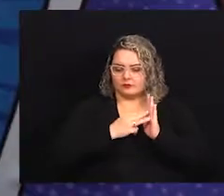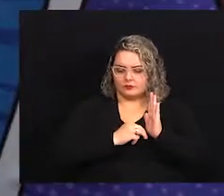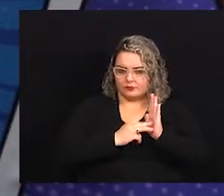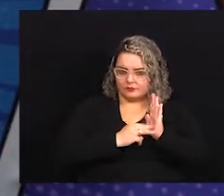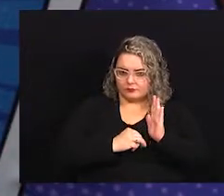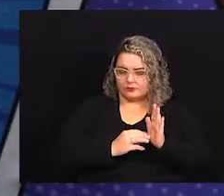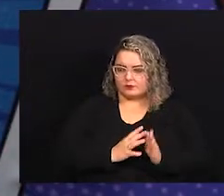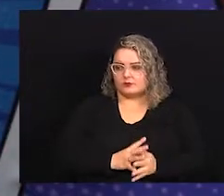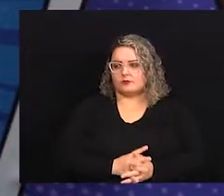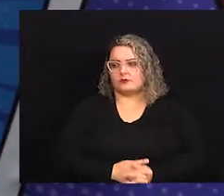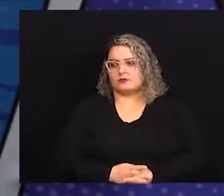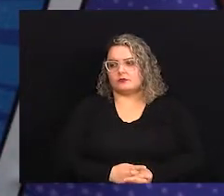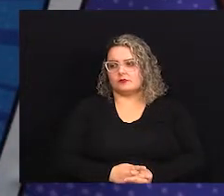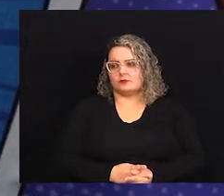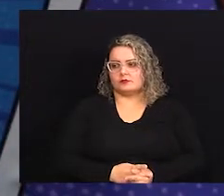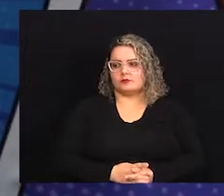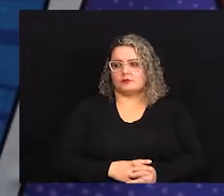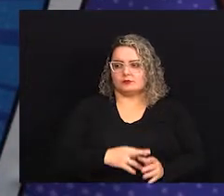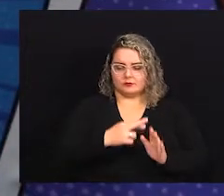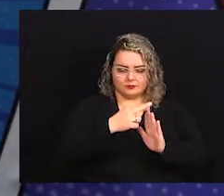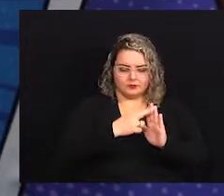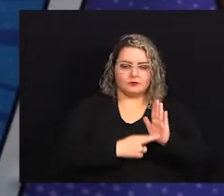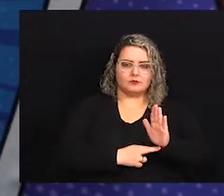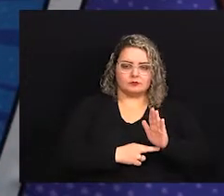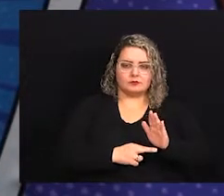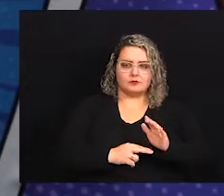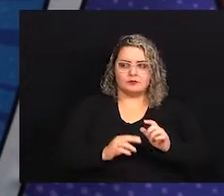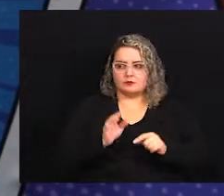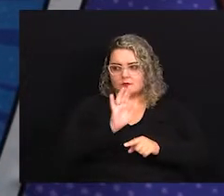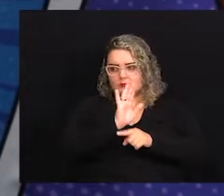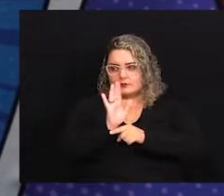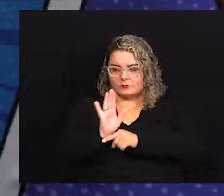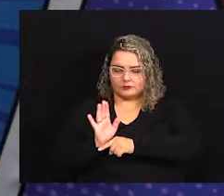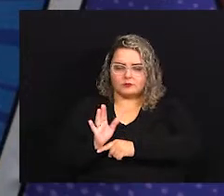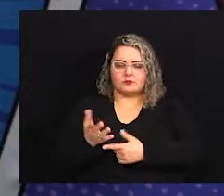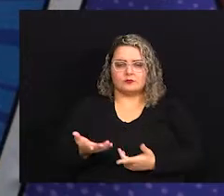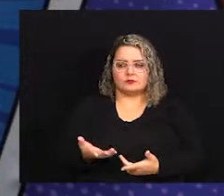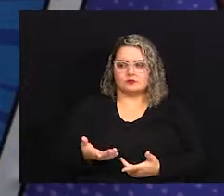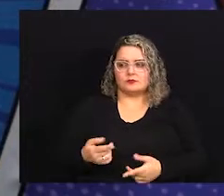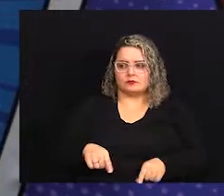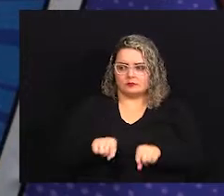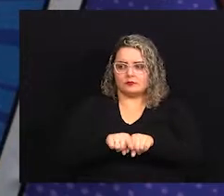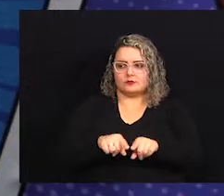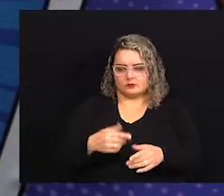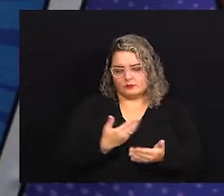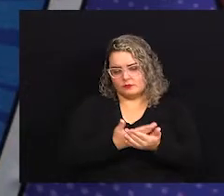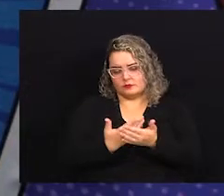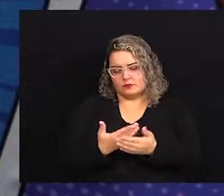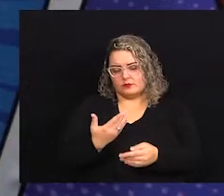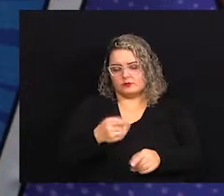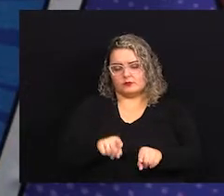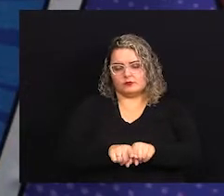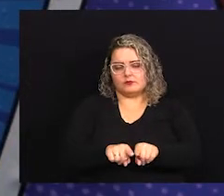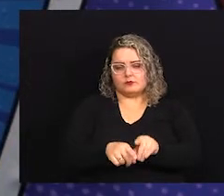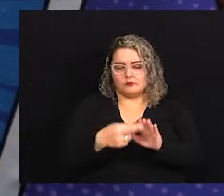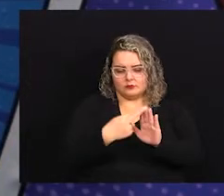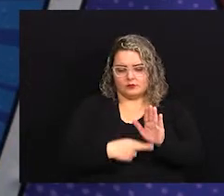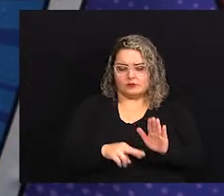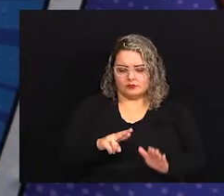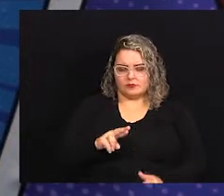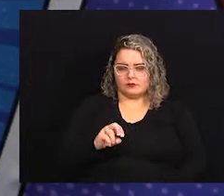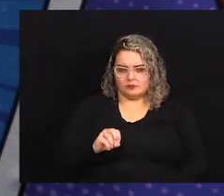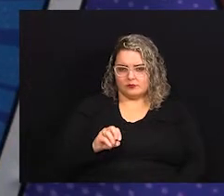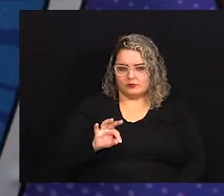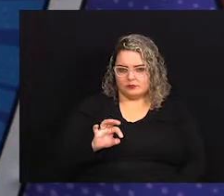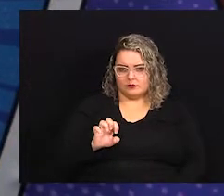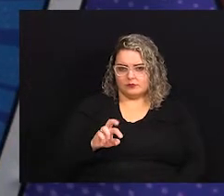assim de roteiro cinematográfico, que eu estudo também, né? Também sou roteirista, mas